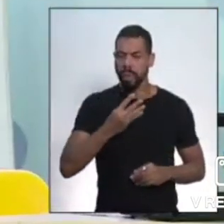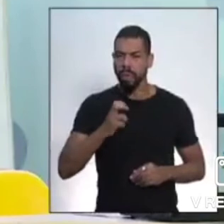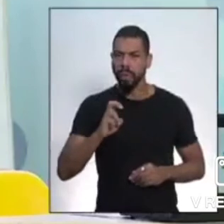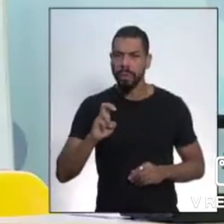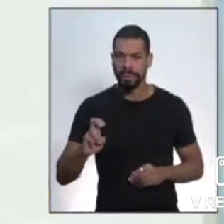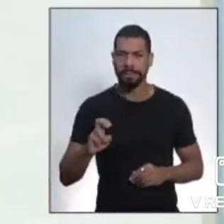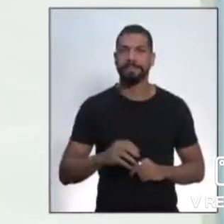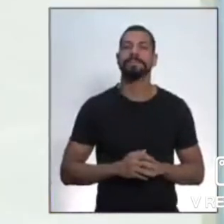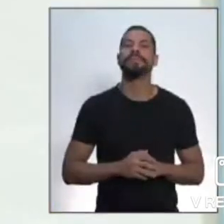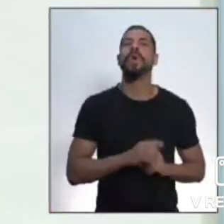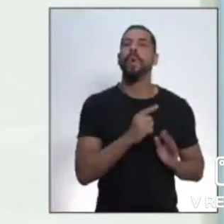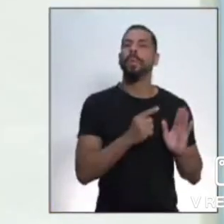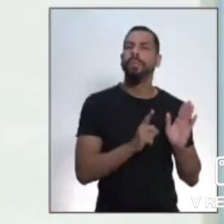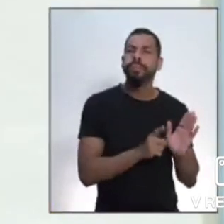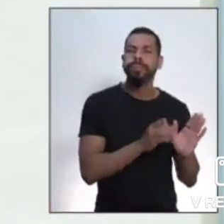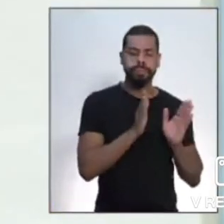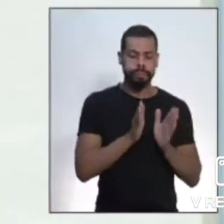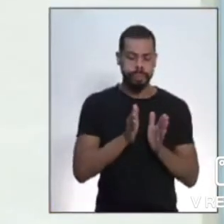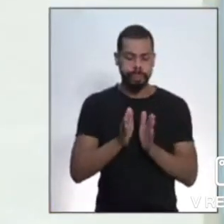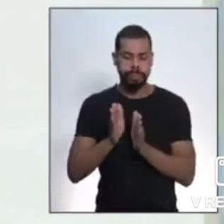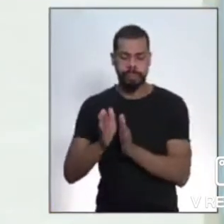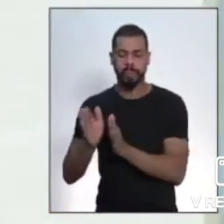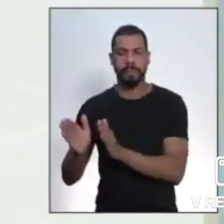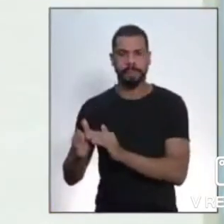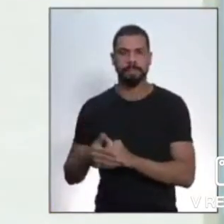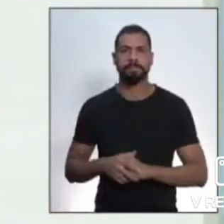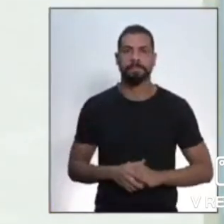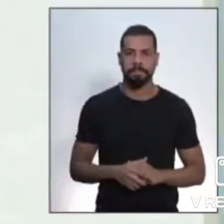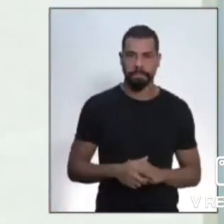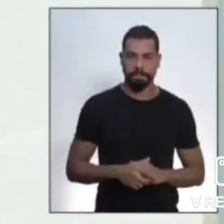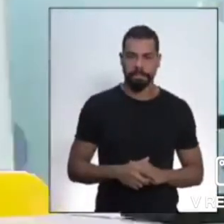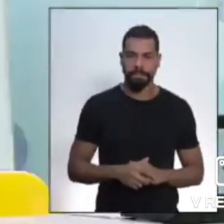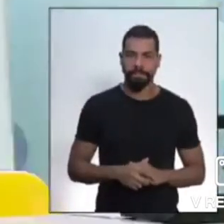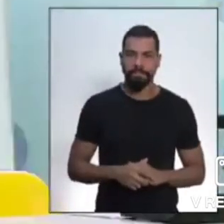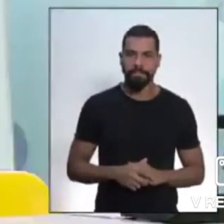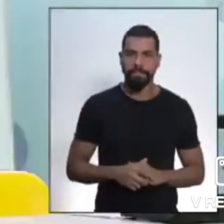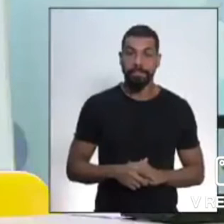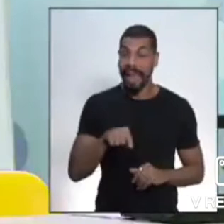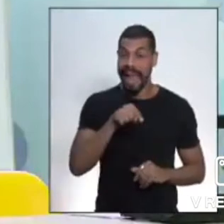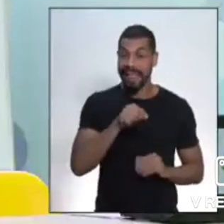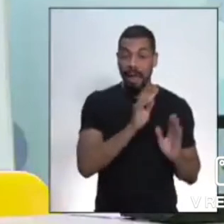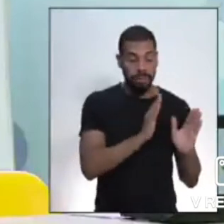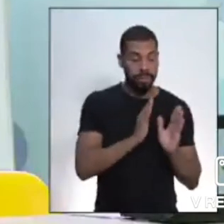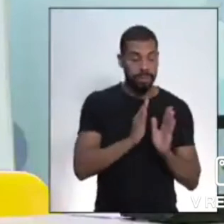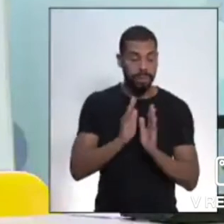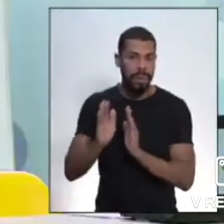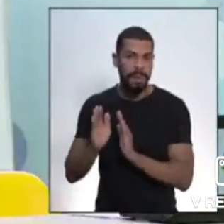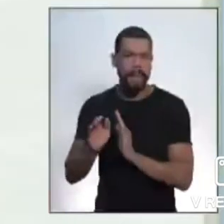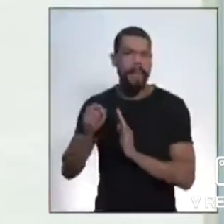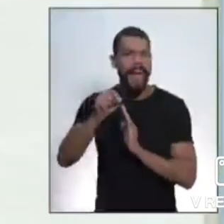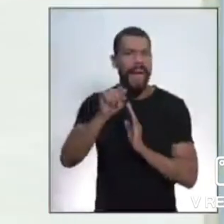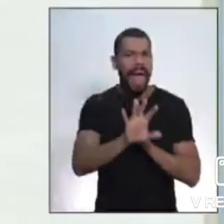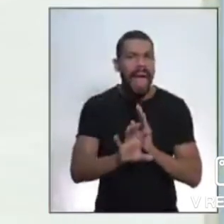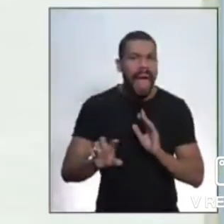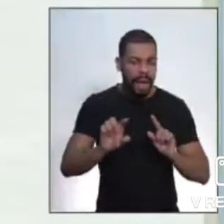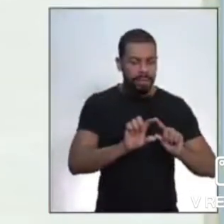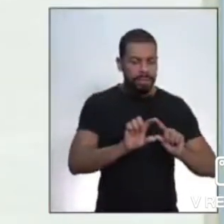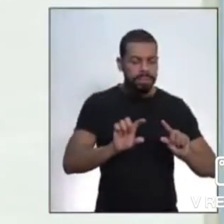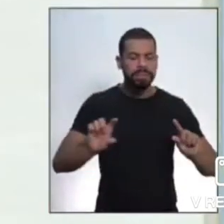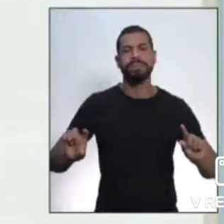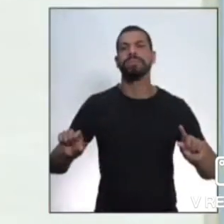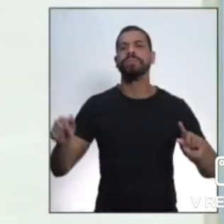Primeiro termo, segundo termo, terceiro termo, quarto termo, quinto termo. Então, essa sequência. Essa sequência aplicando